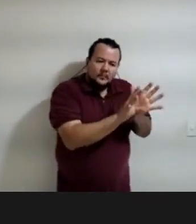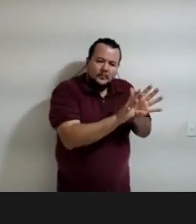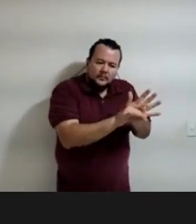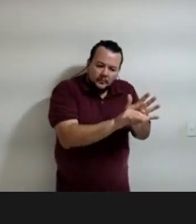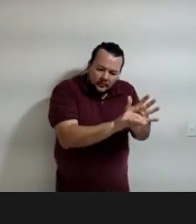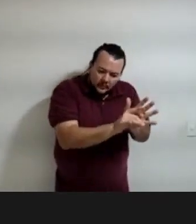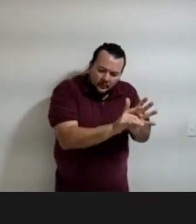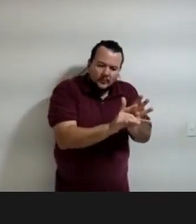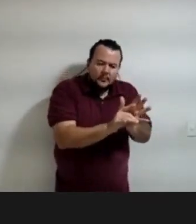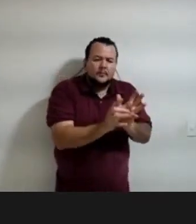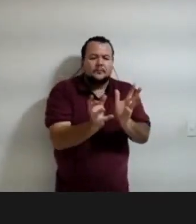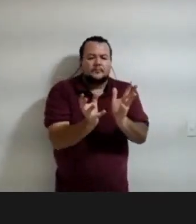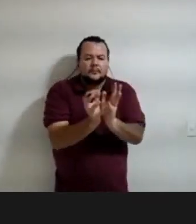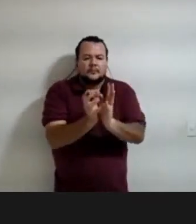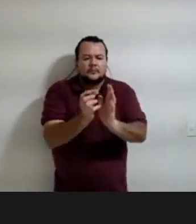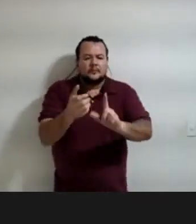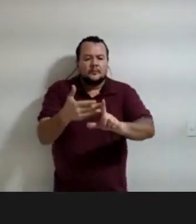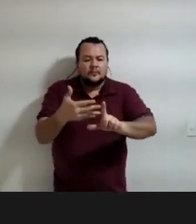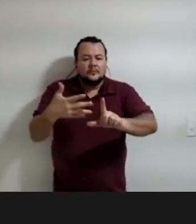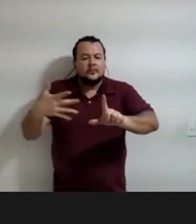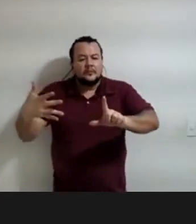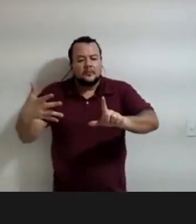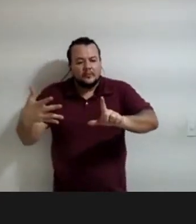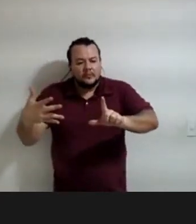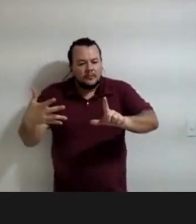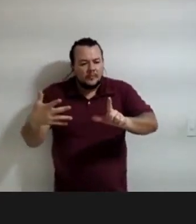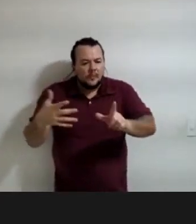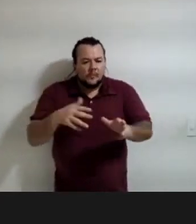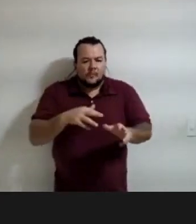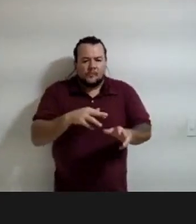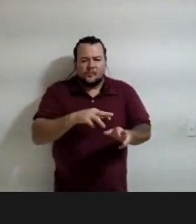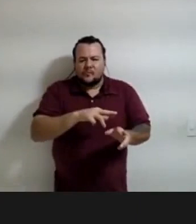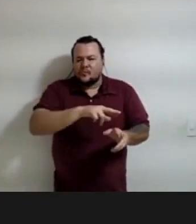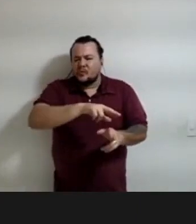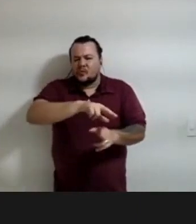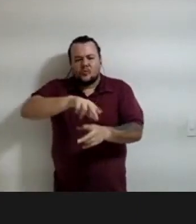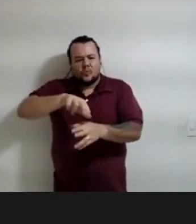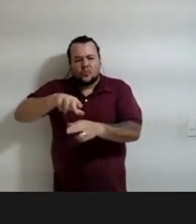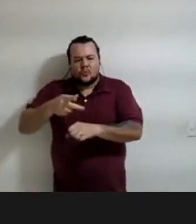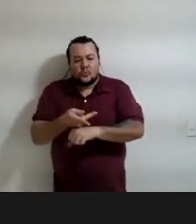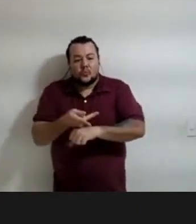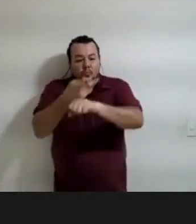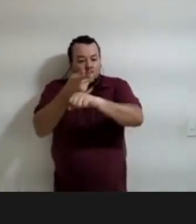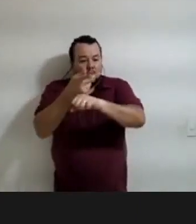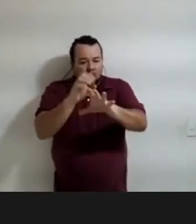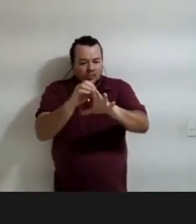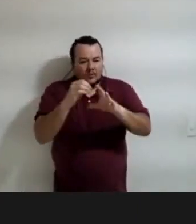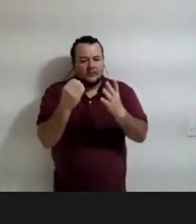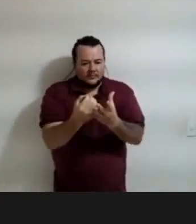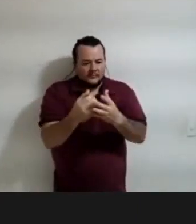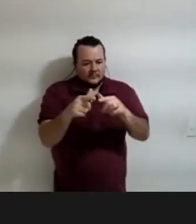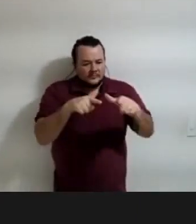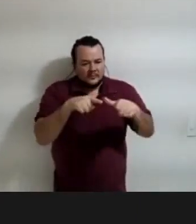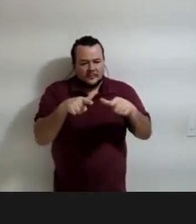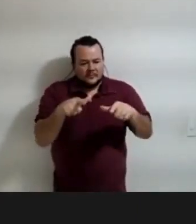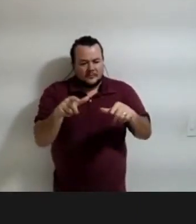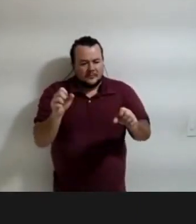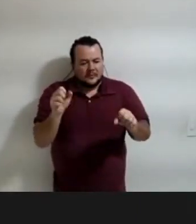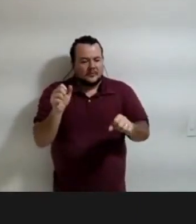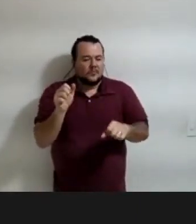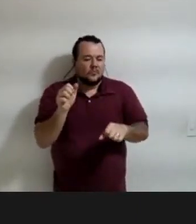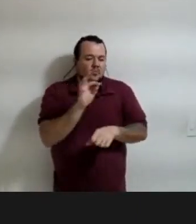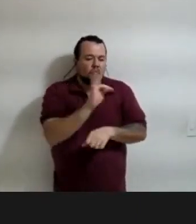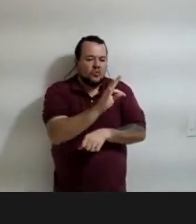de extensão, nas várias comissões do Prêmio Amparque, de trabalhos de conclusão de curso, de